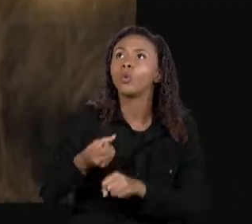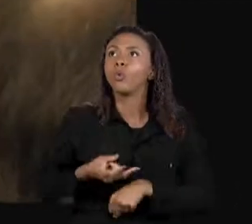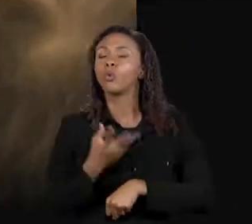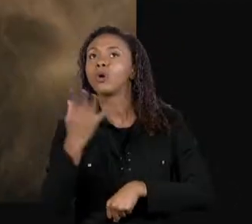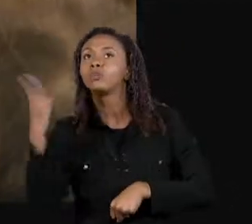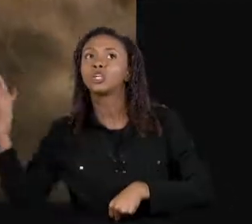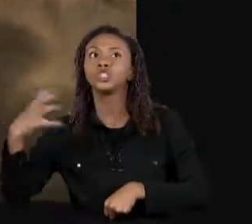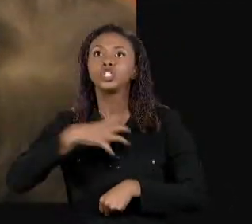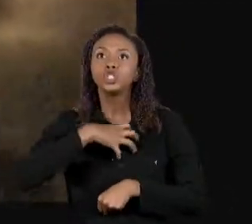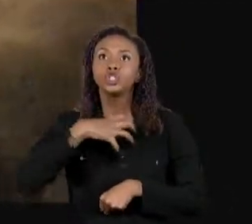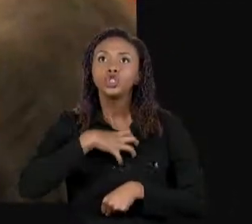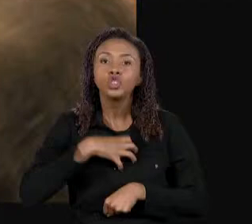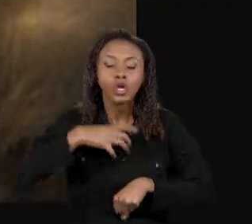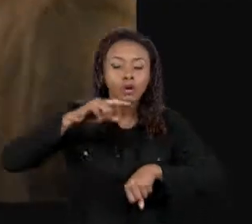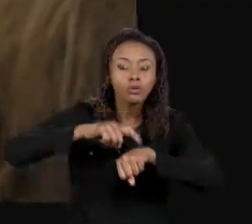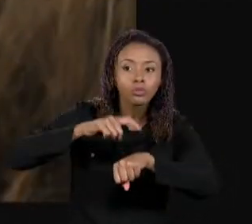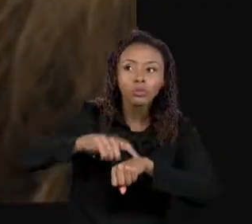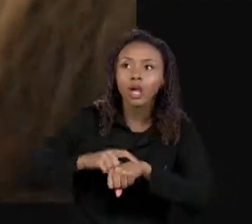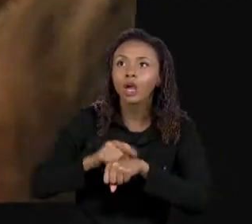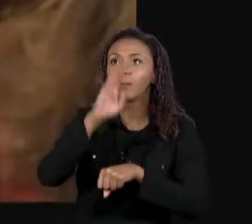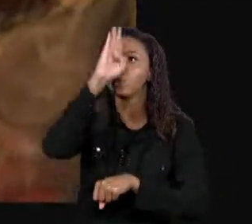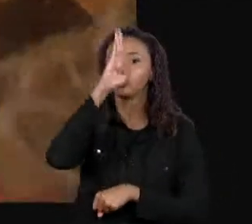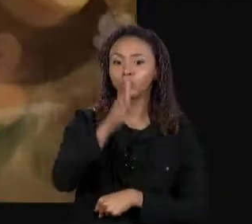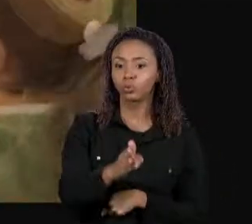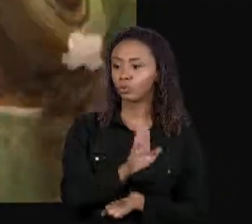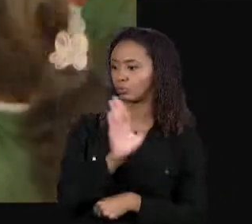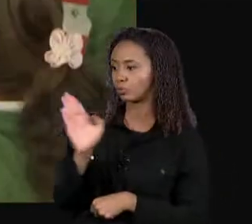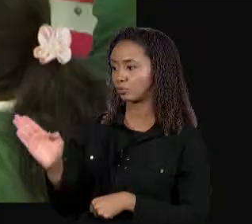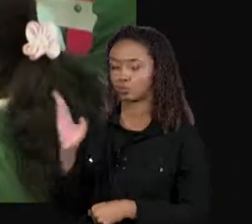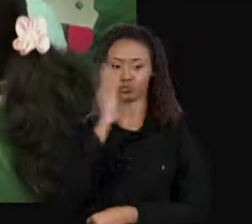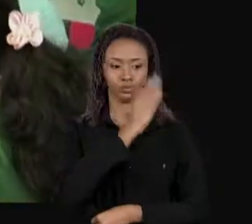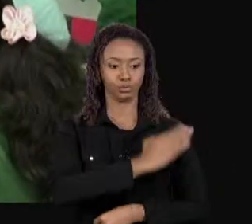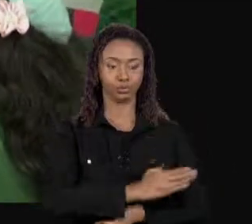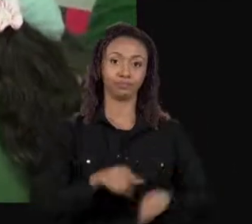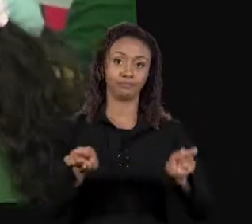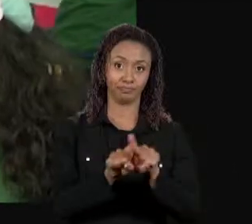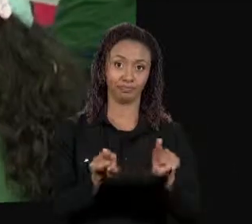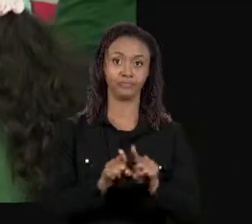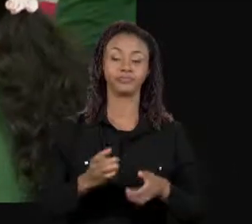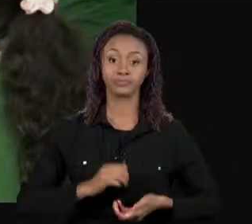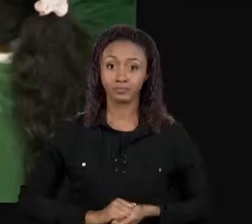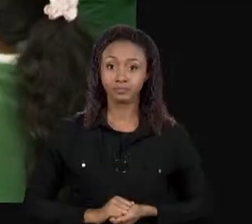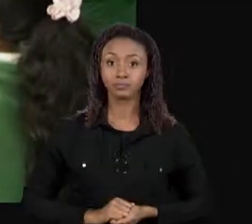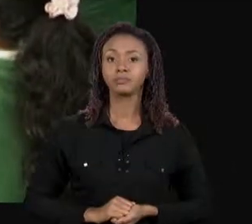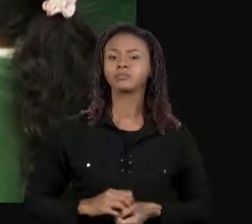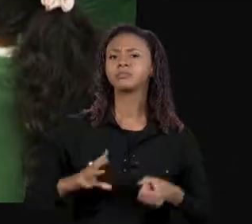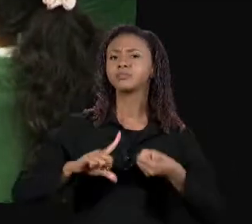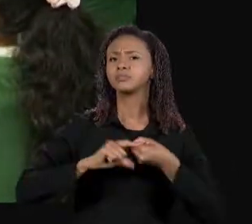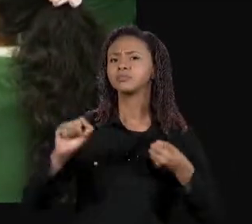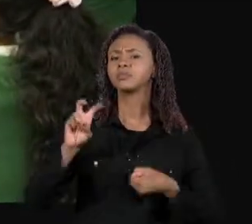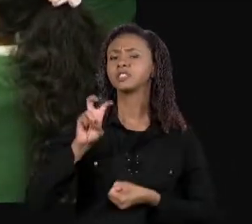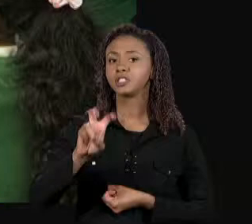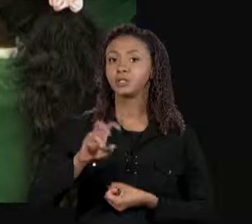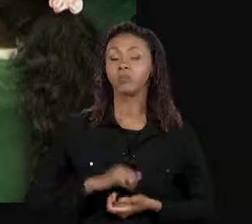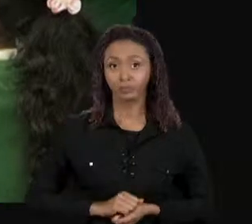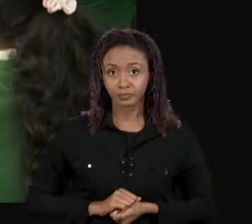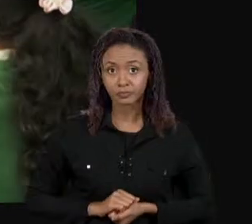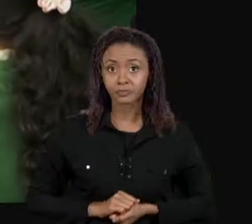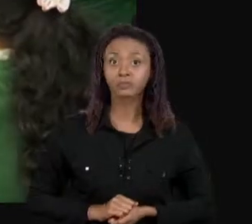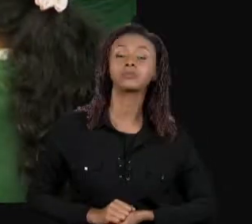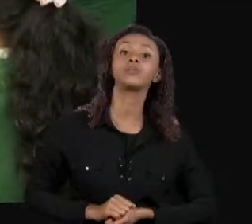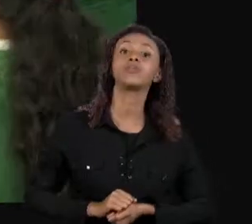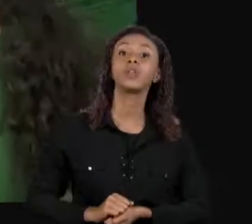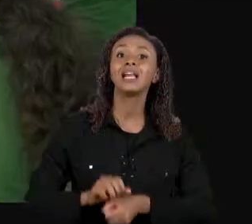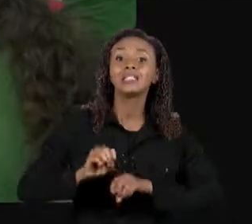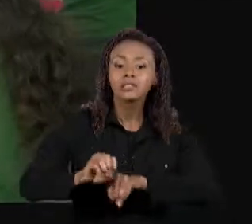orientações espaço-temporais. 5. Ampliem a confiança e a participação das crianças nas